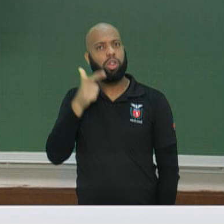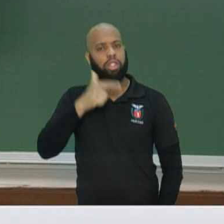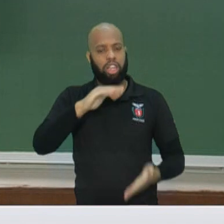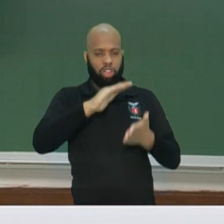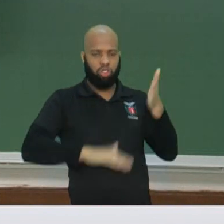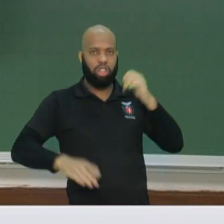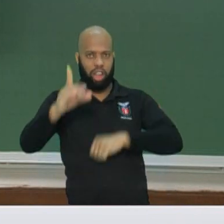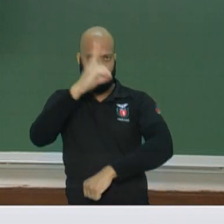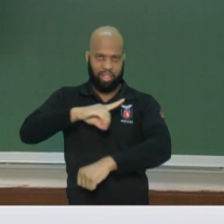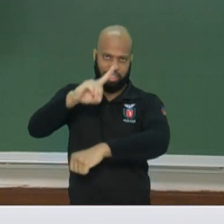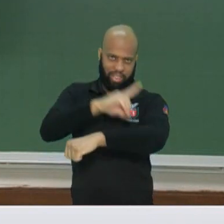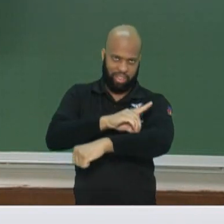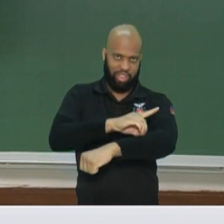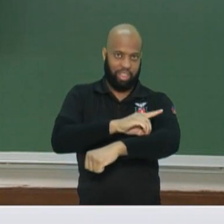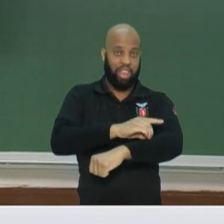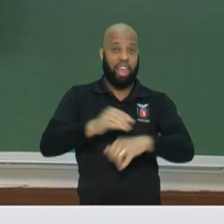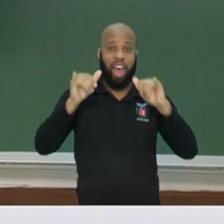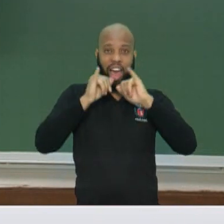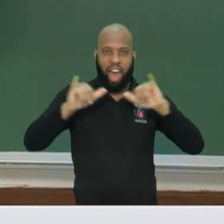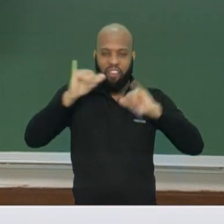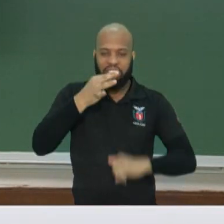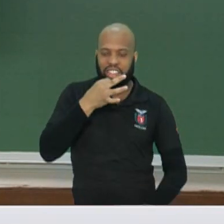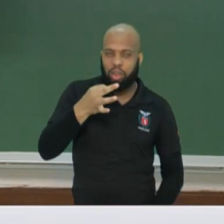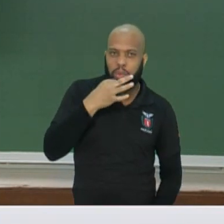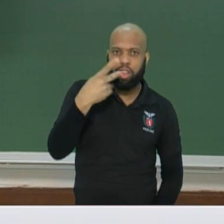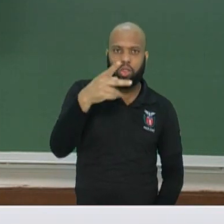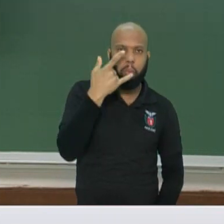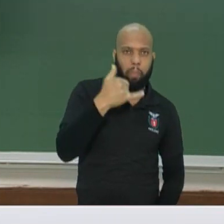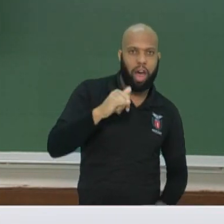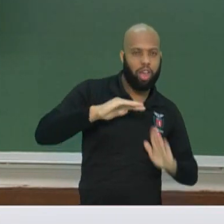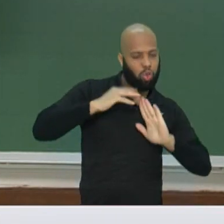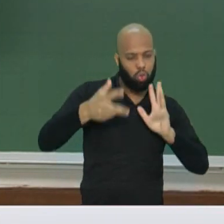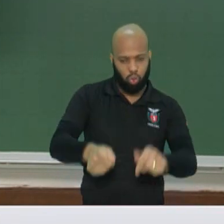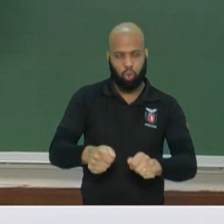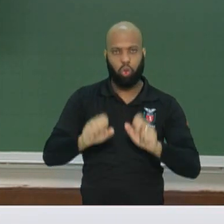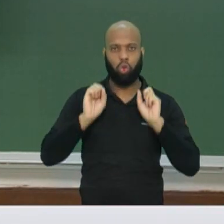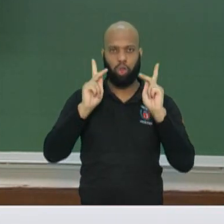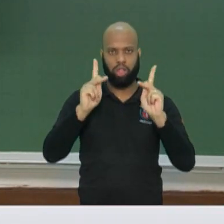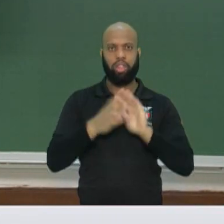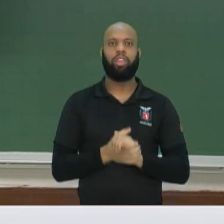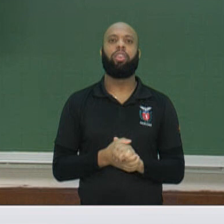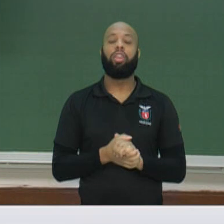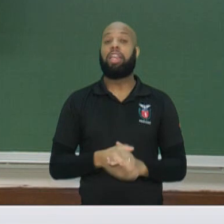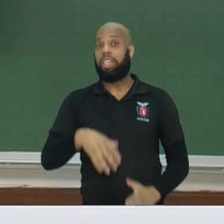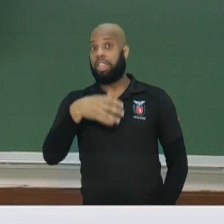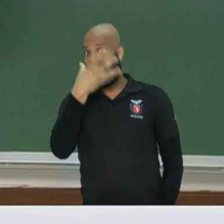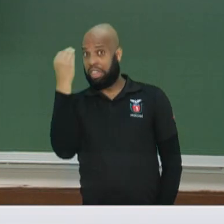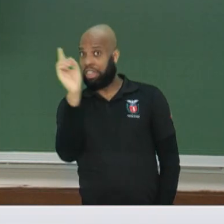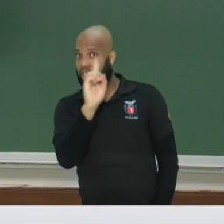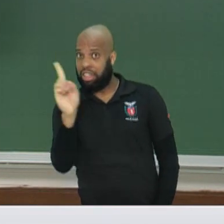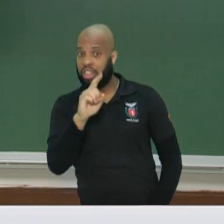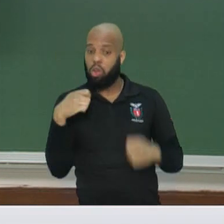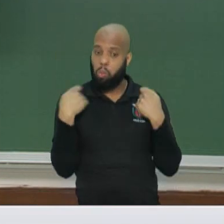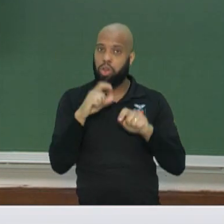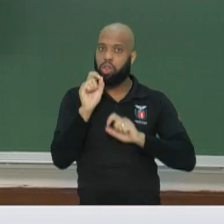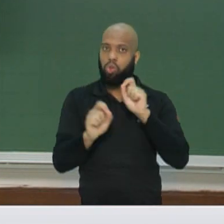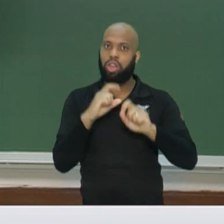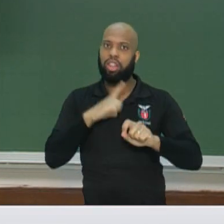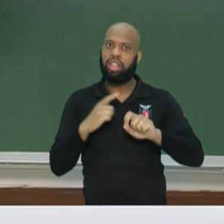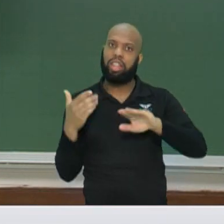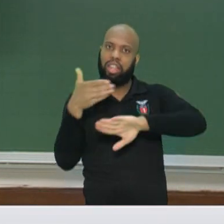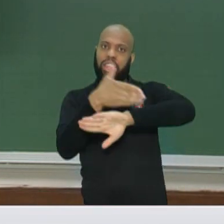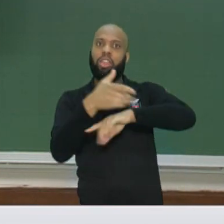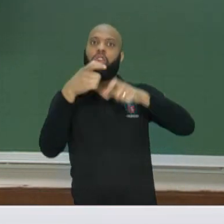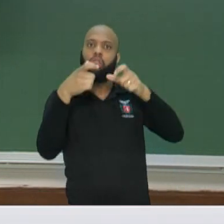dengue, ok? Leva as dicas para o pai, para a mãe, para o tio, para o vizinho, para todo mundo, tá bom? Não esqueça de estar registrando sua